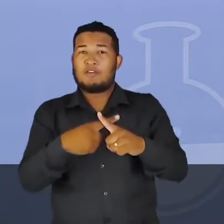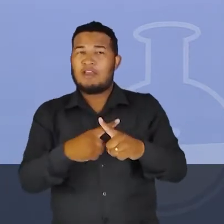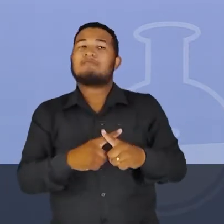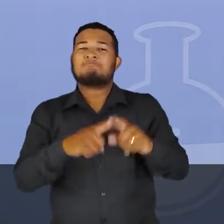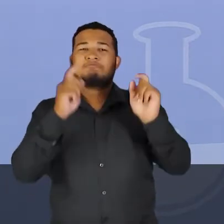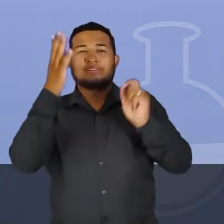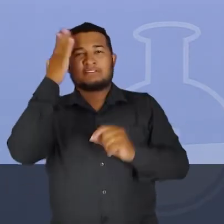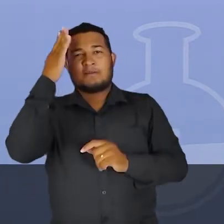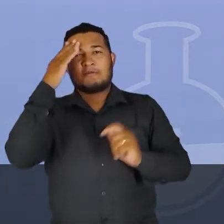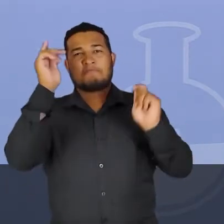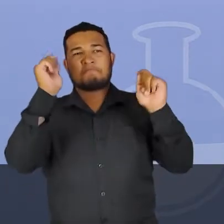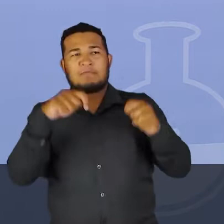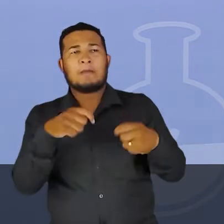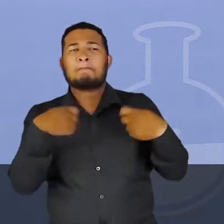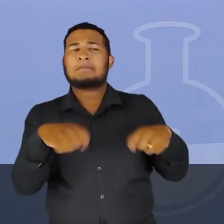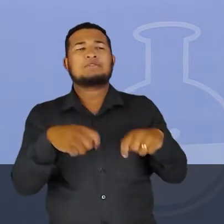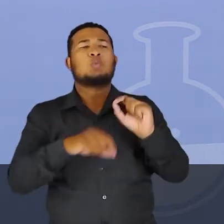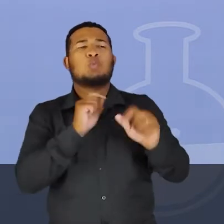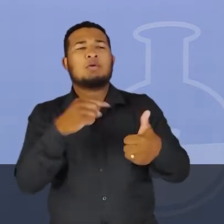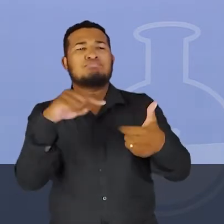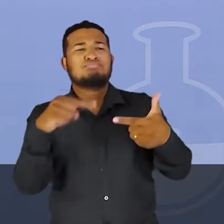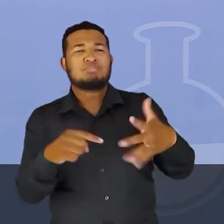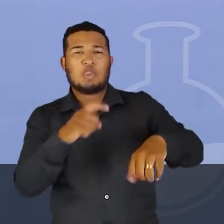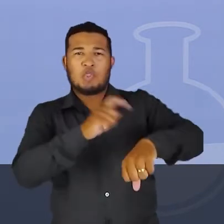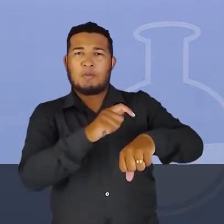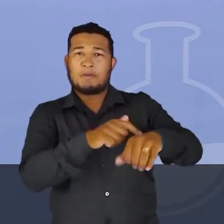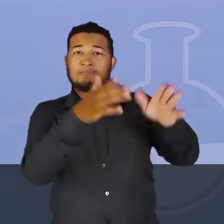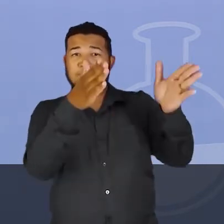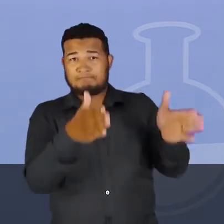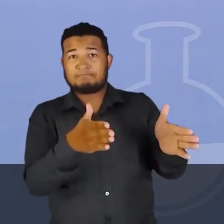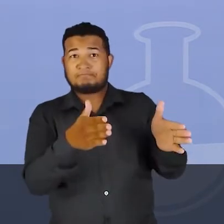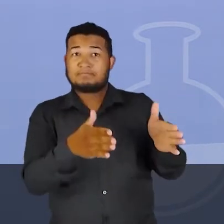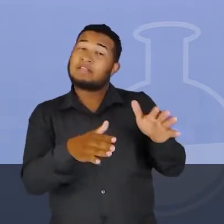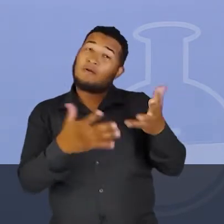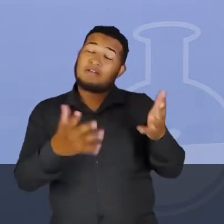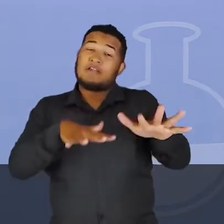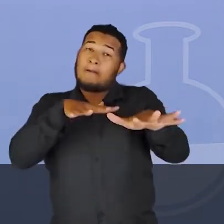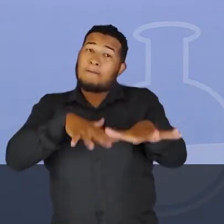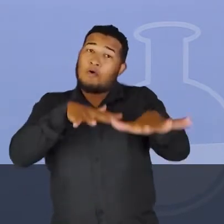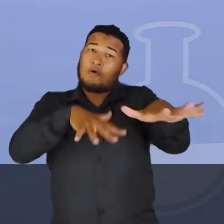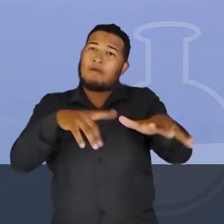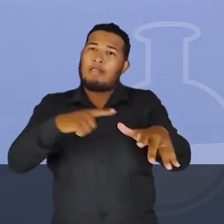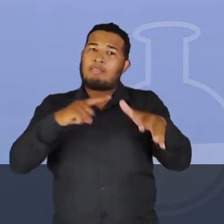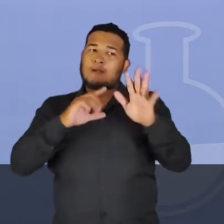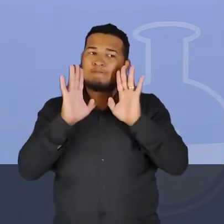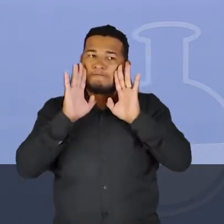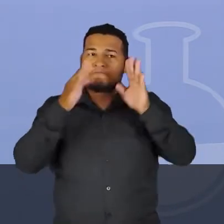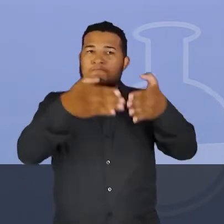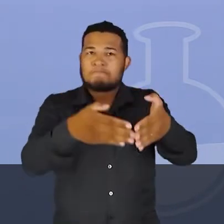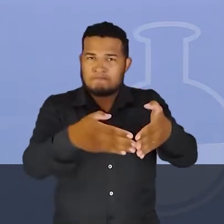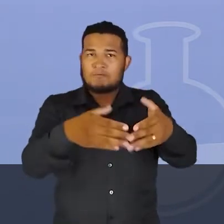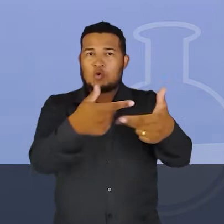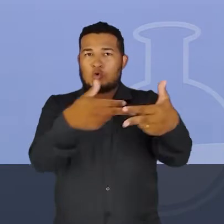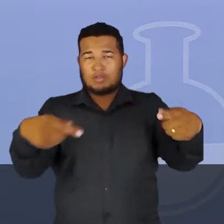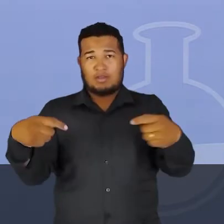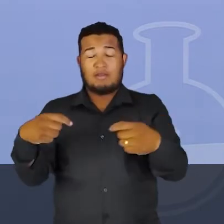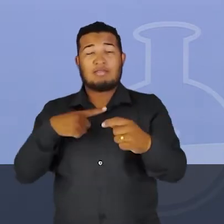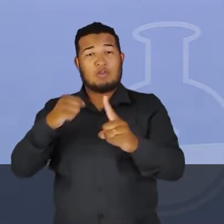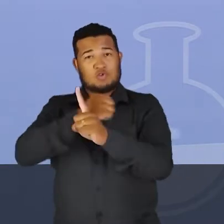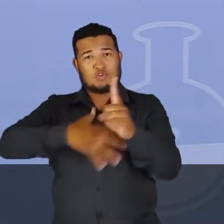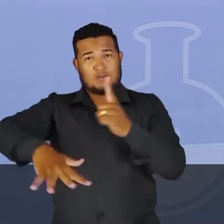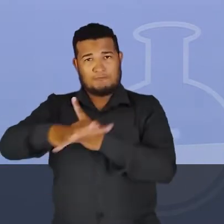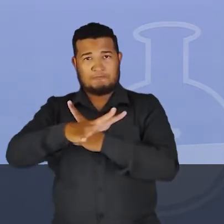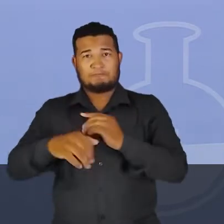as demandas da sociedade naquele momento. Geralmente os movimentos estão atentos para as demandas da sociedade, ok?